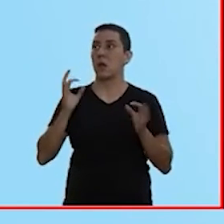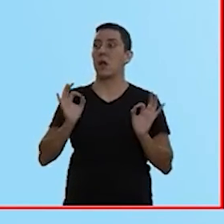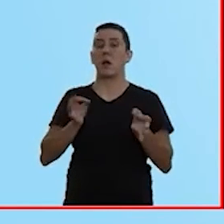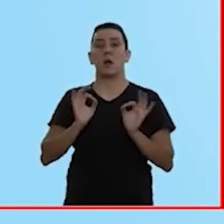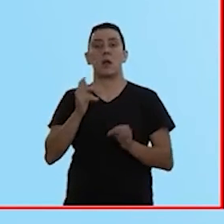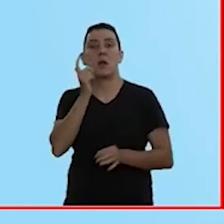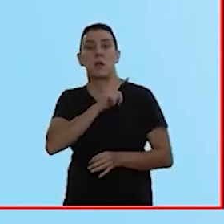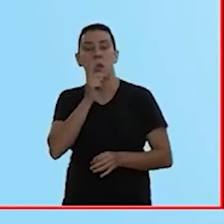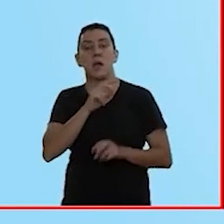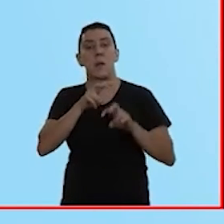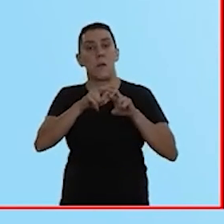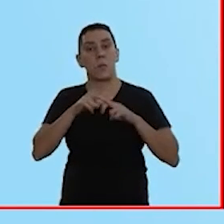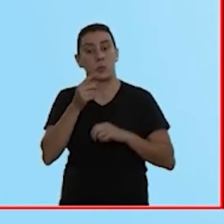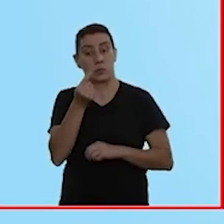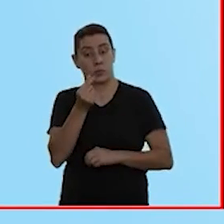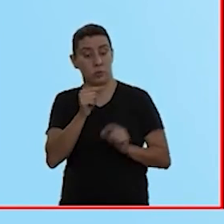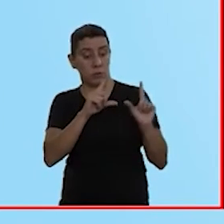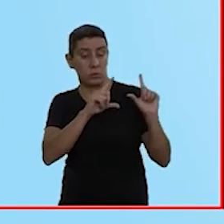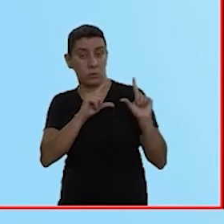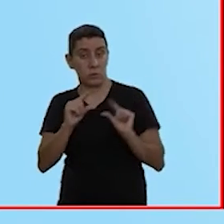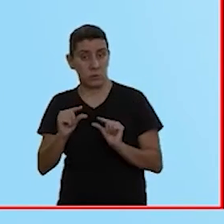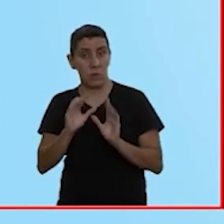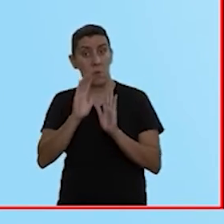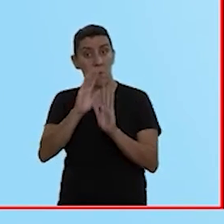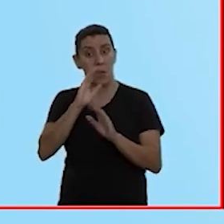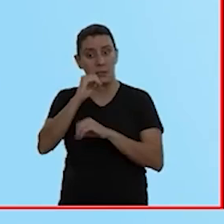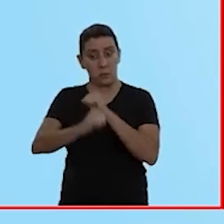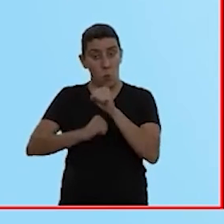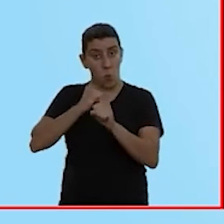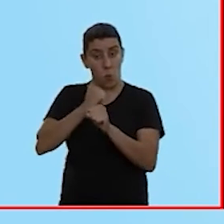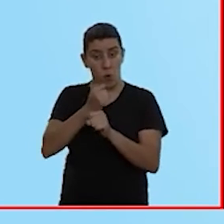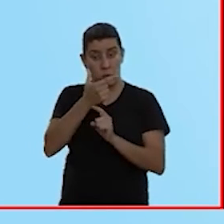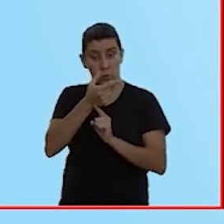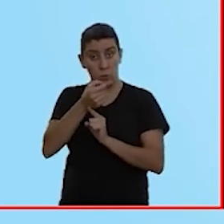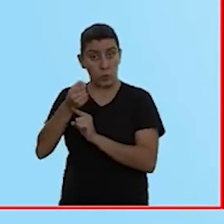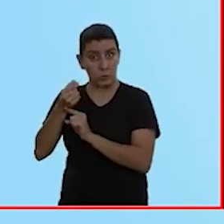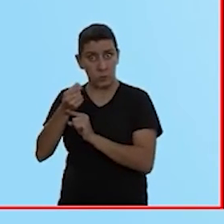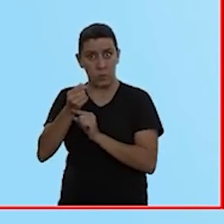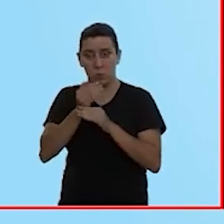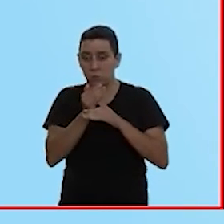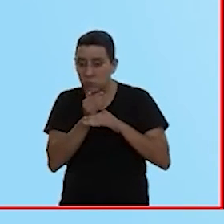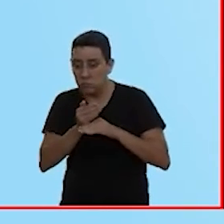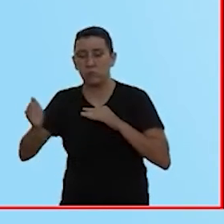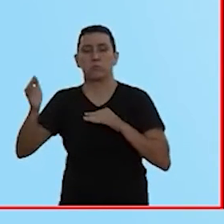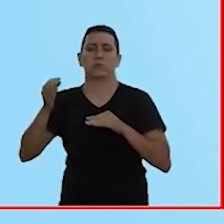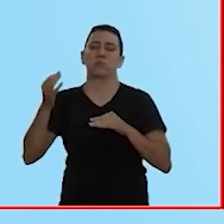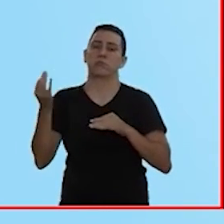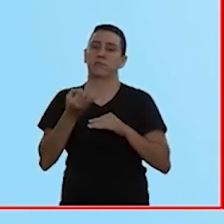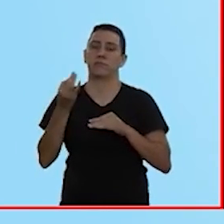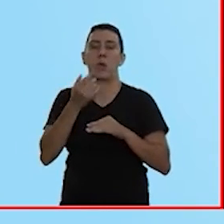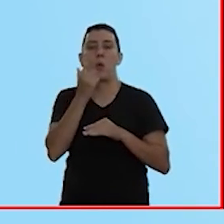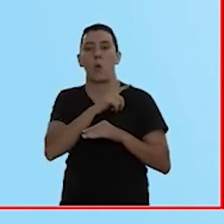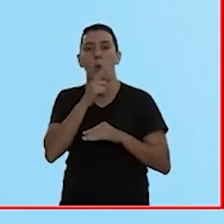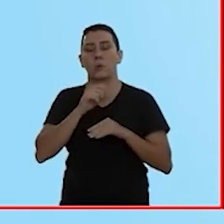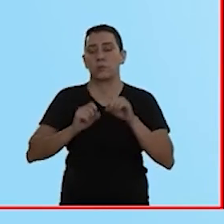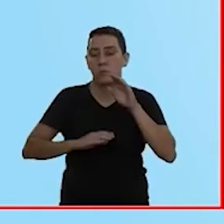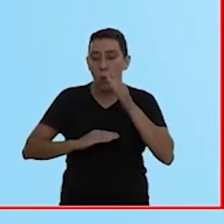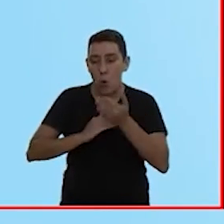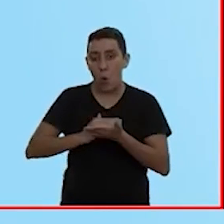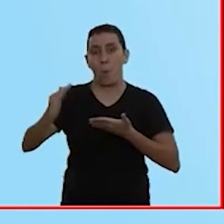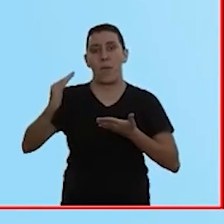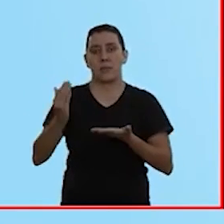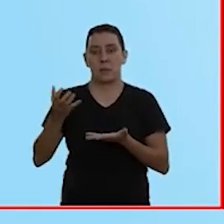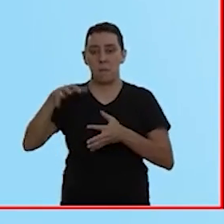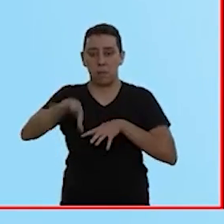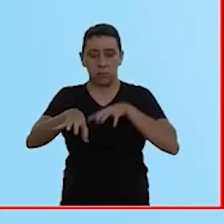cursos começaram a cair mas nos anos 2000 é quando o primeiro gigot de sistemas fotovoltaicos foram instalados